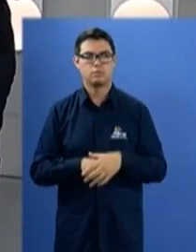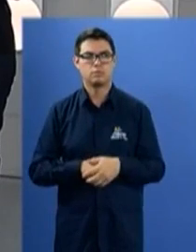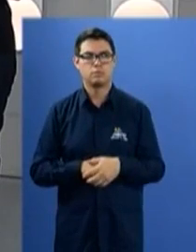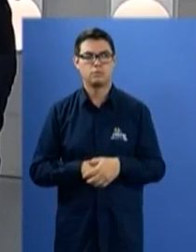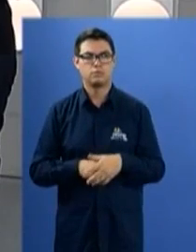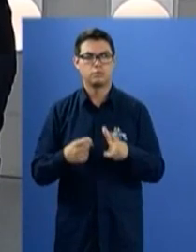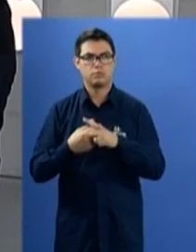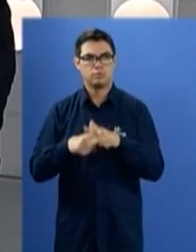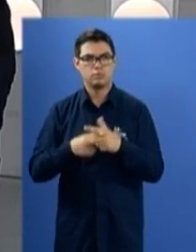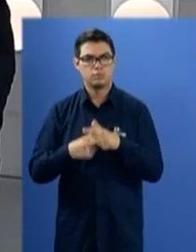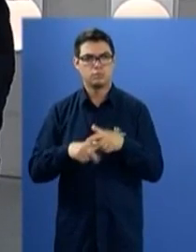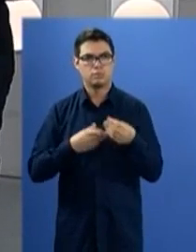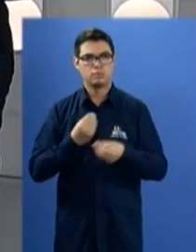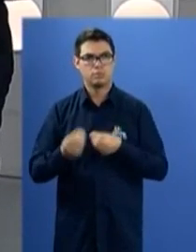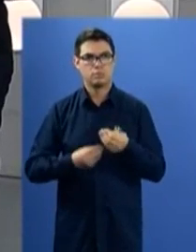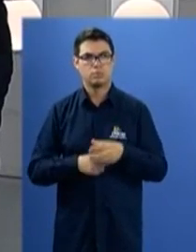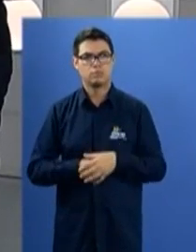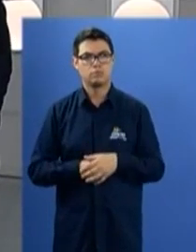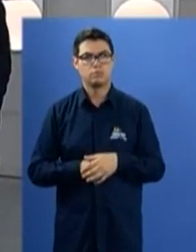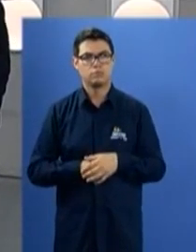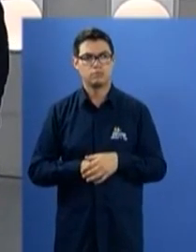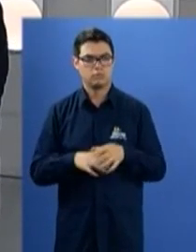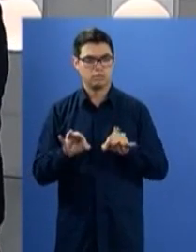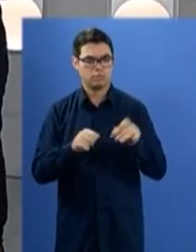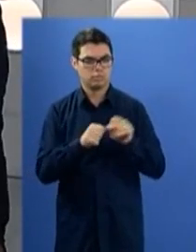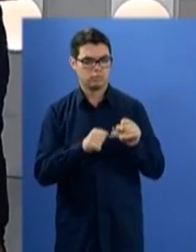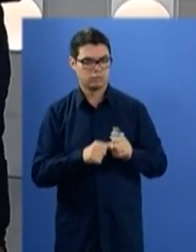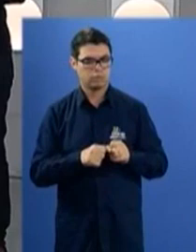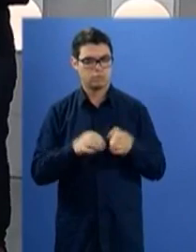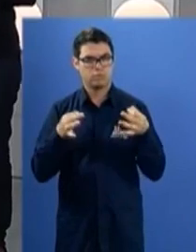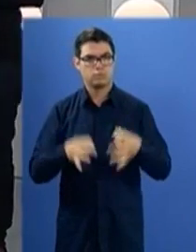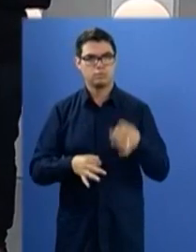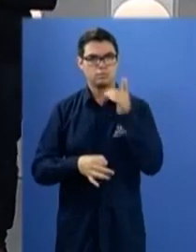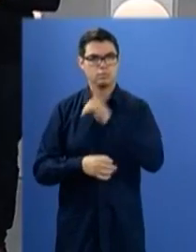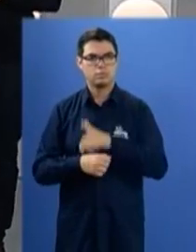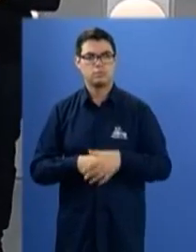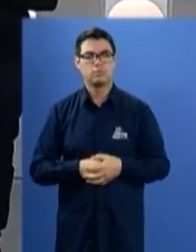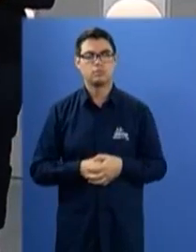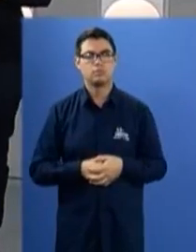e ferramentas estão adequados à execução?